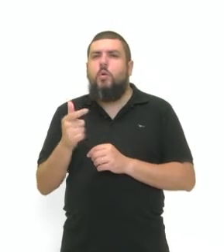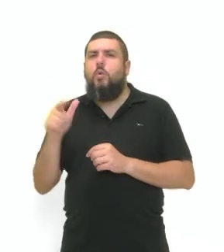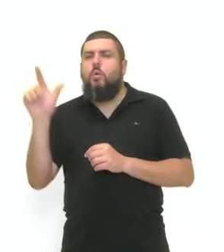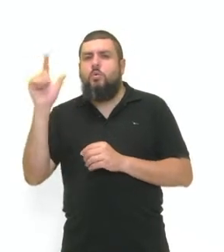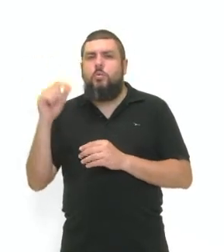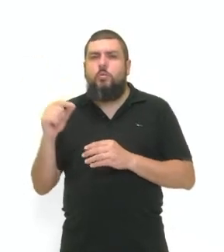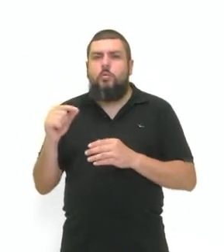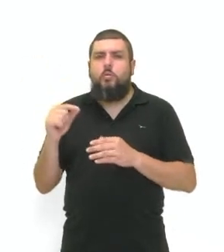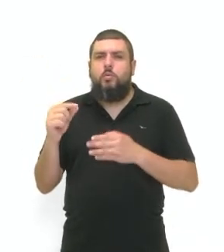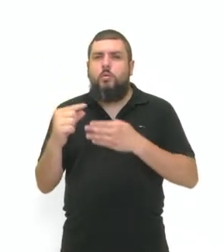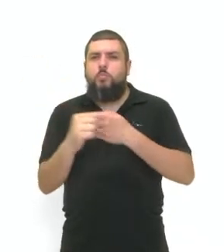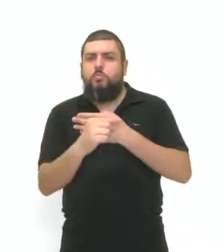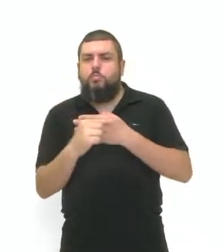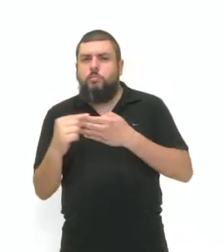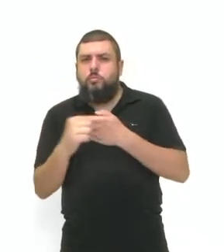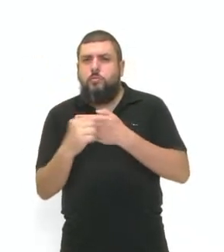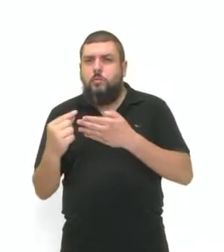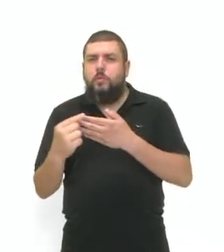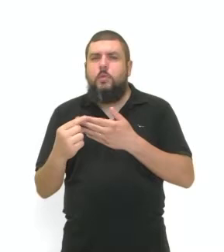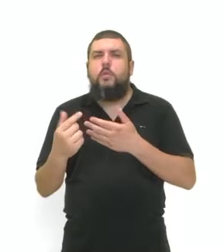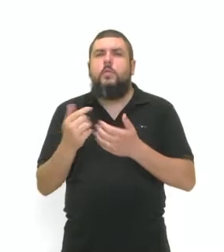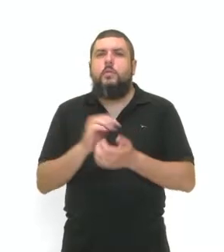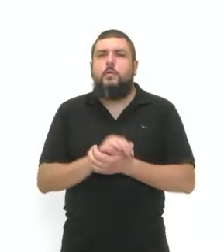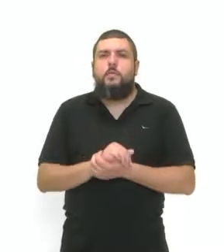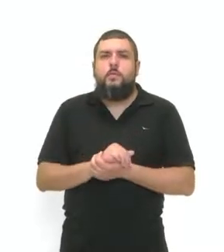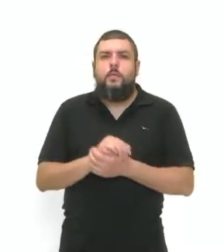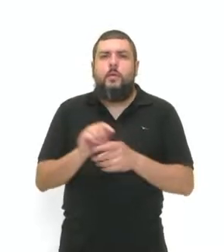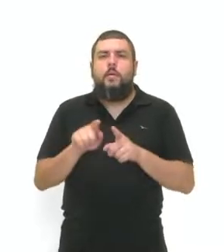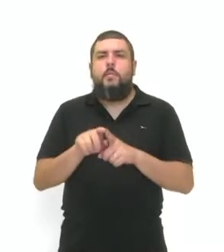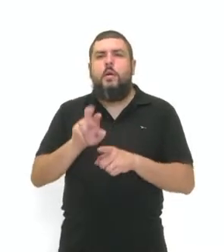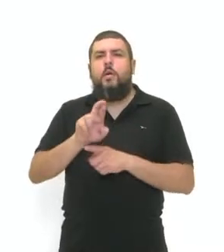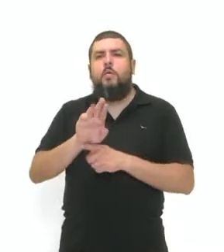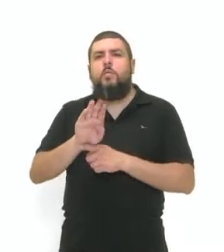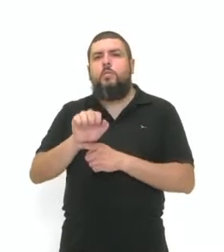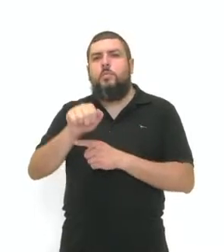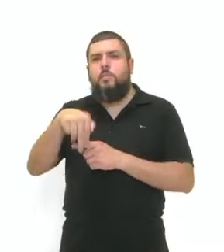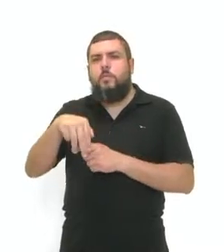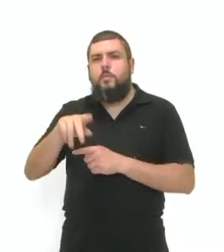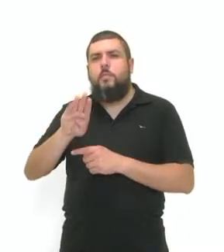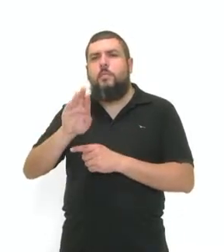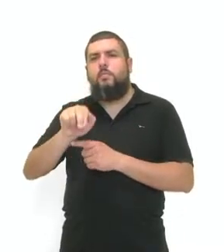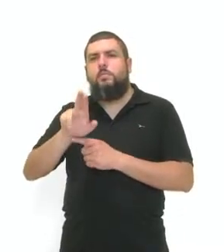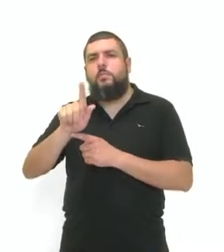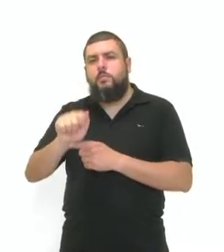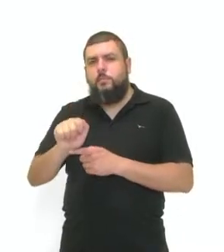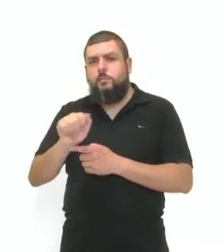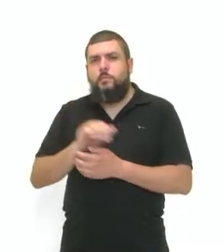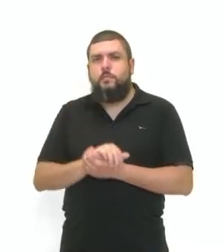cronistas, além do Paulo Mendes Campos, ele fala do Rubem Braga, por exemplo, né?